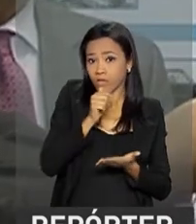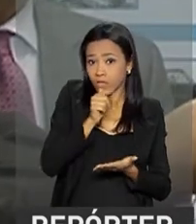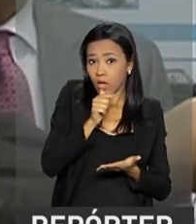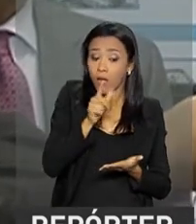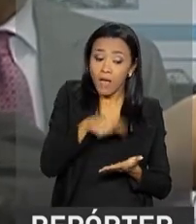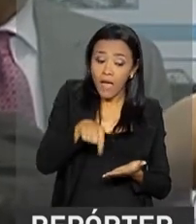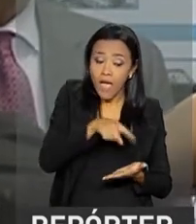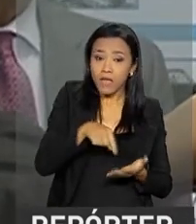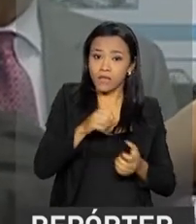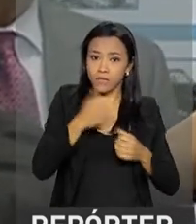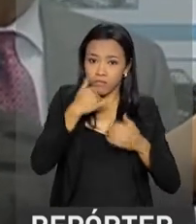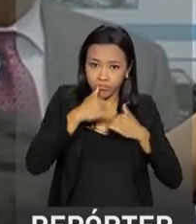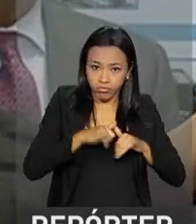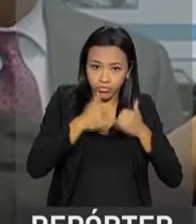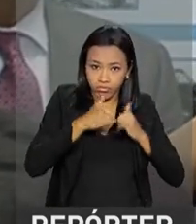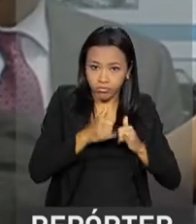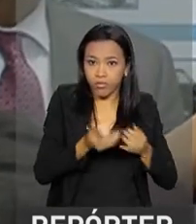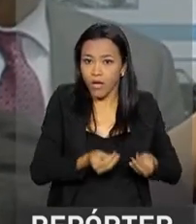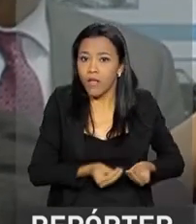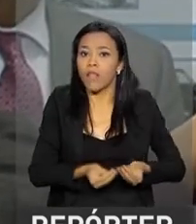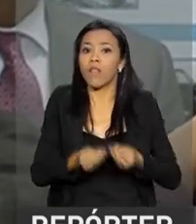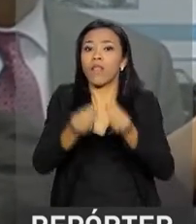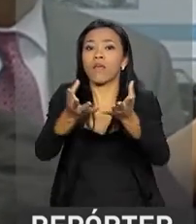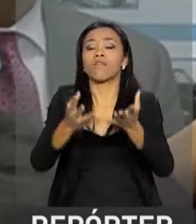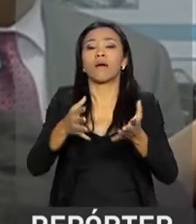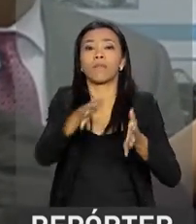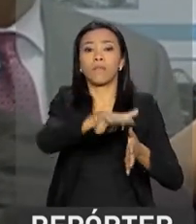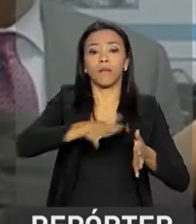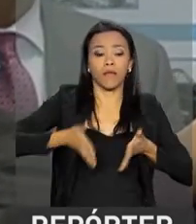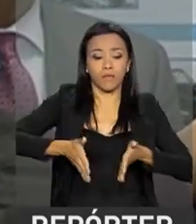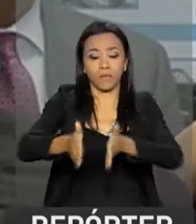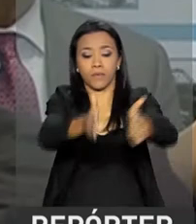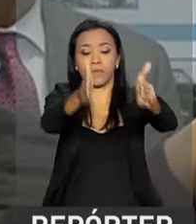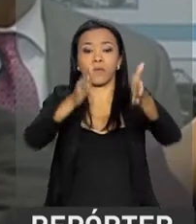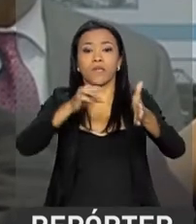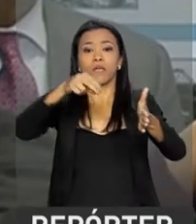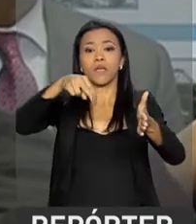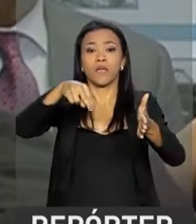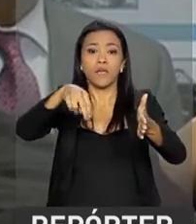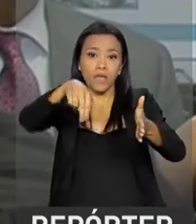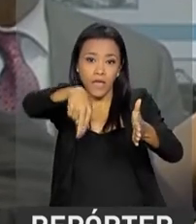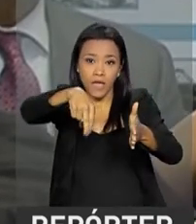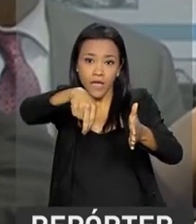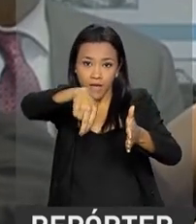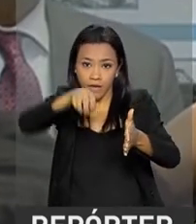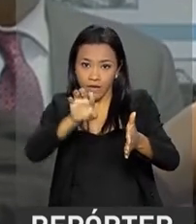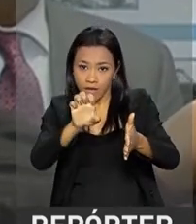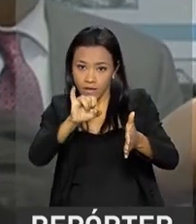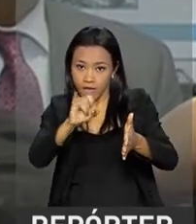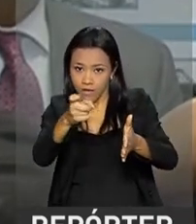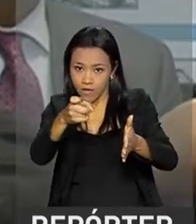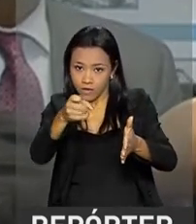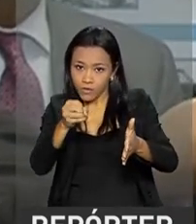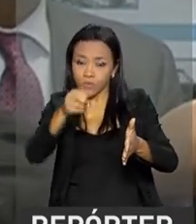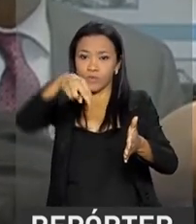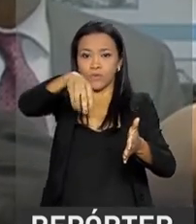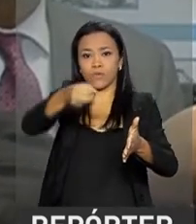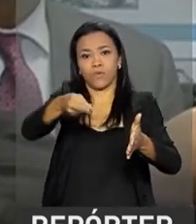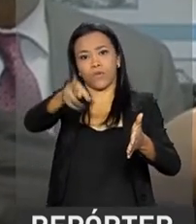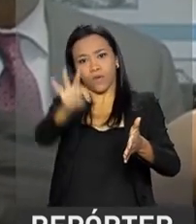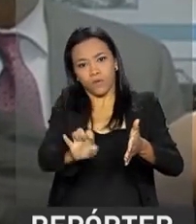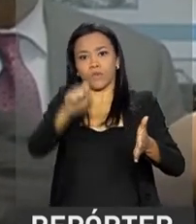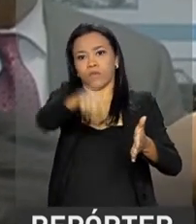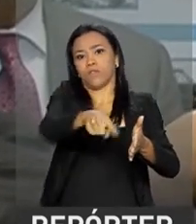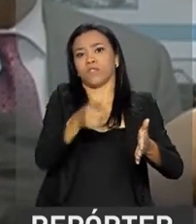bombas para o eixo norte que permitirá a chegada da água o